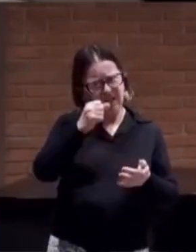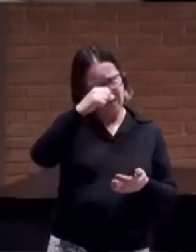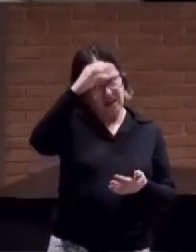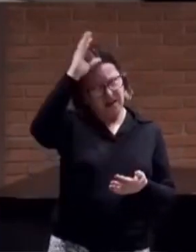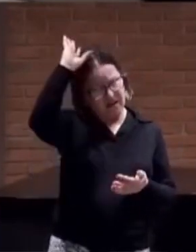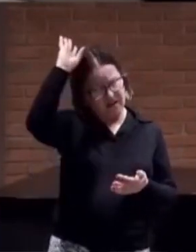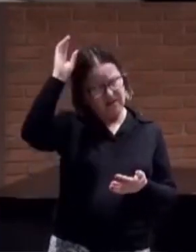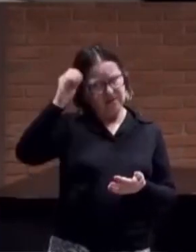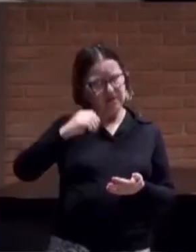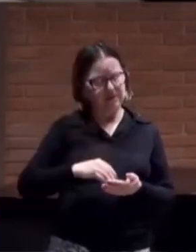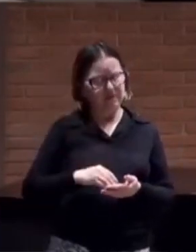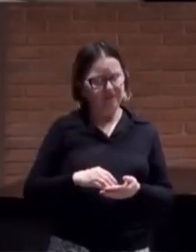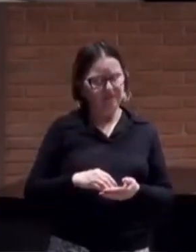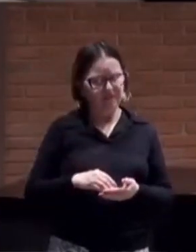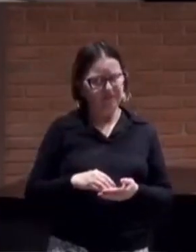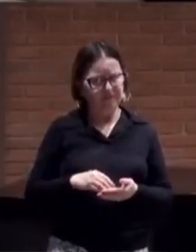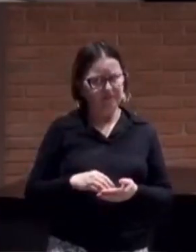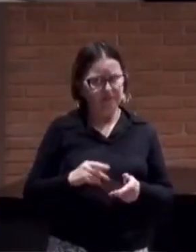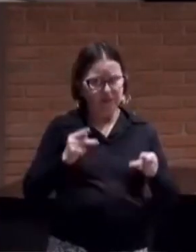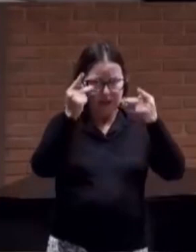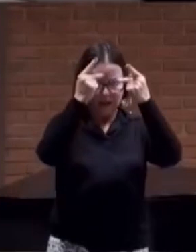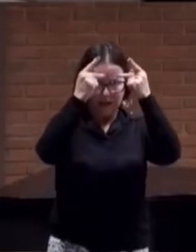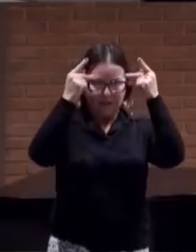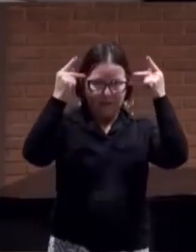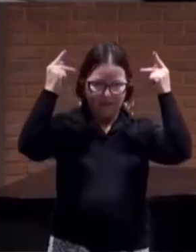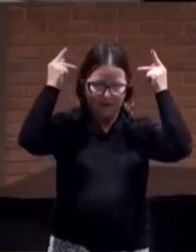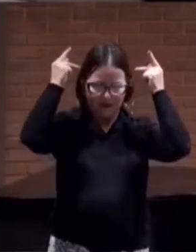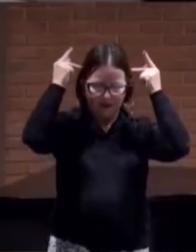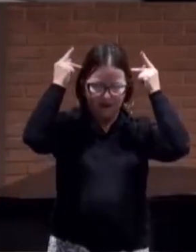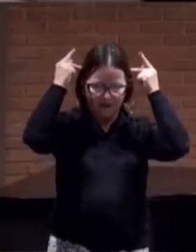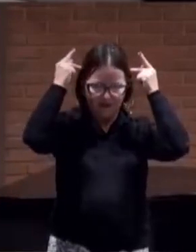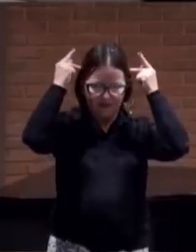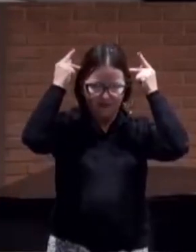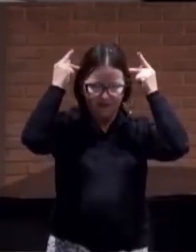Até que Pilatos foi